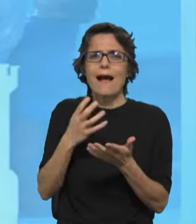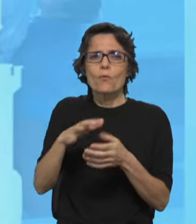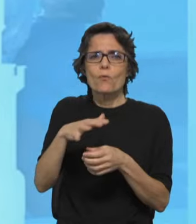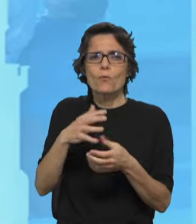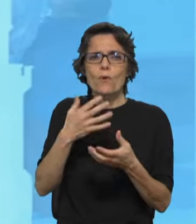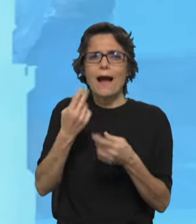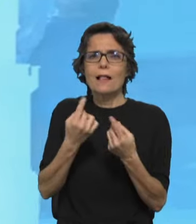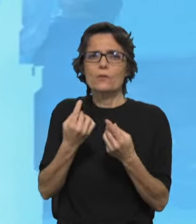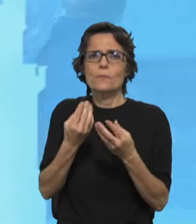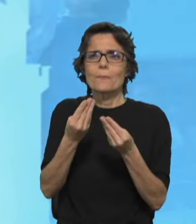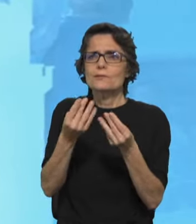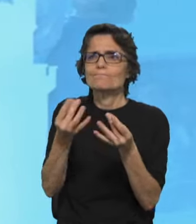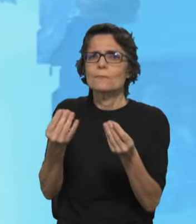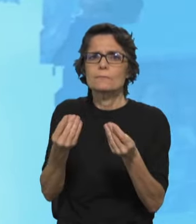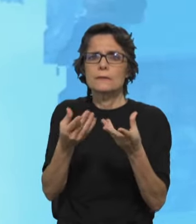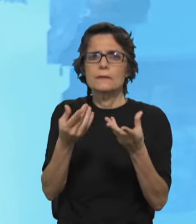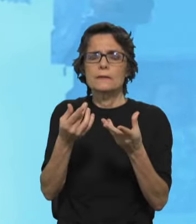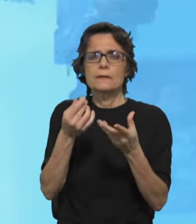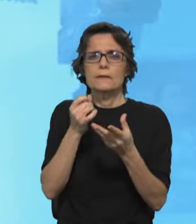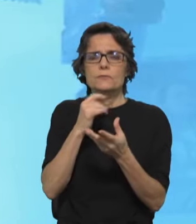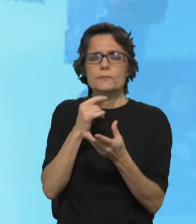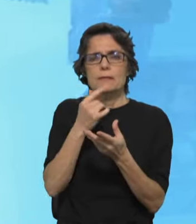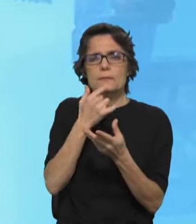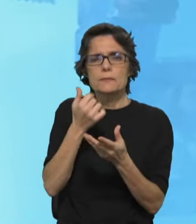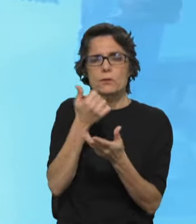não é difícil vermos uma celebração onde